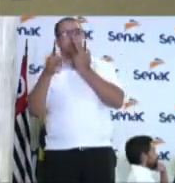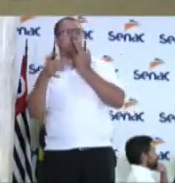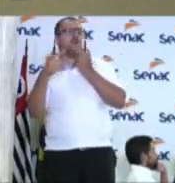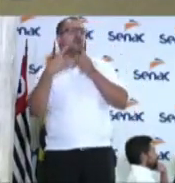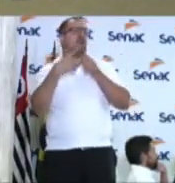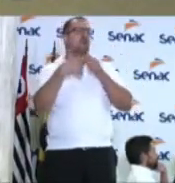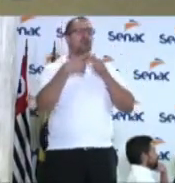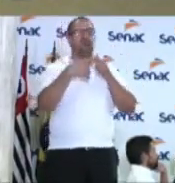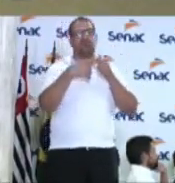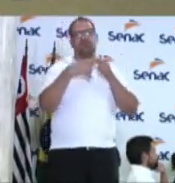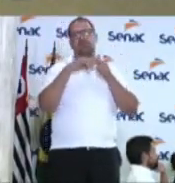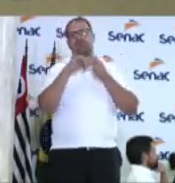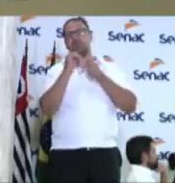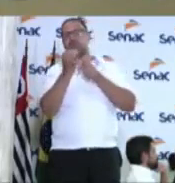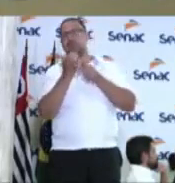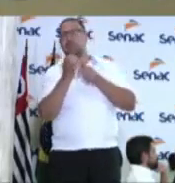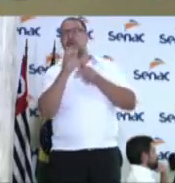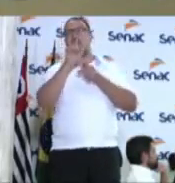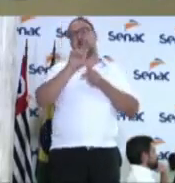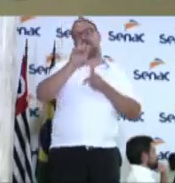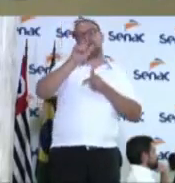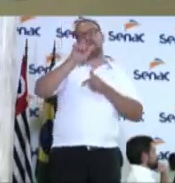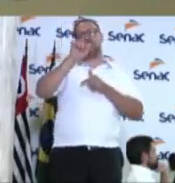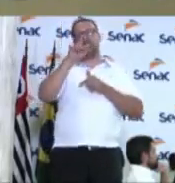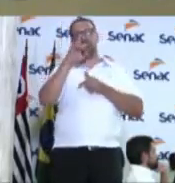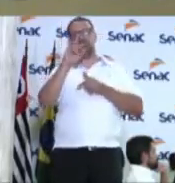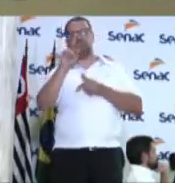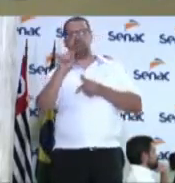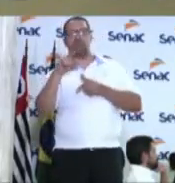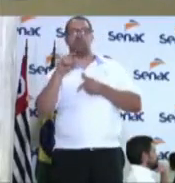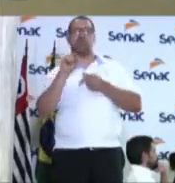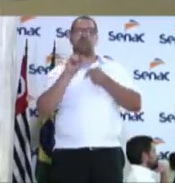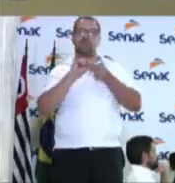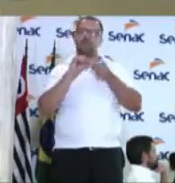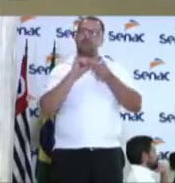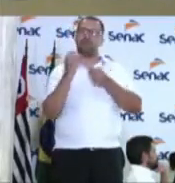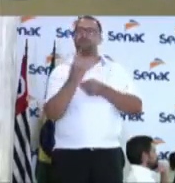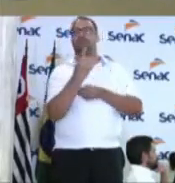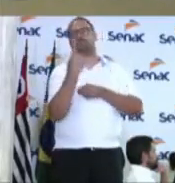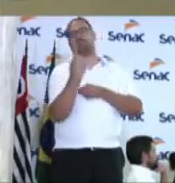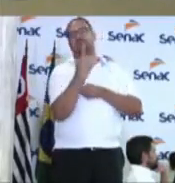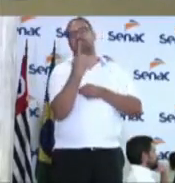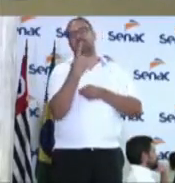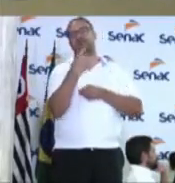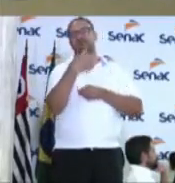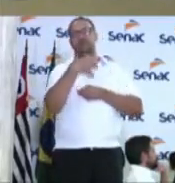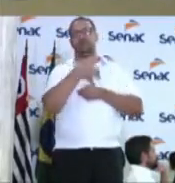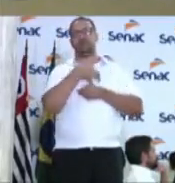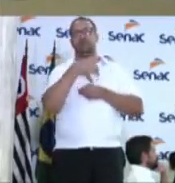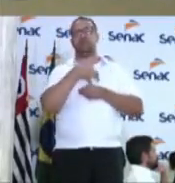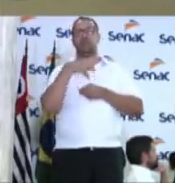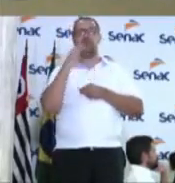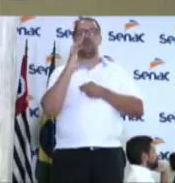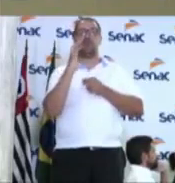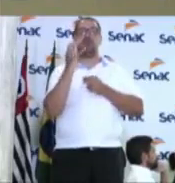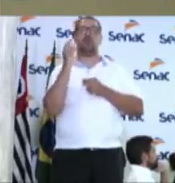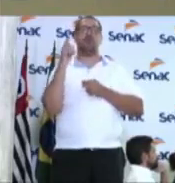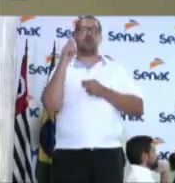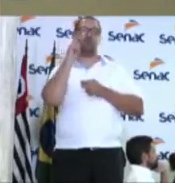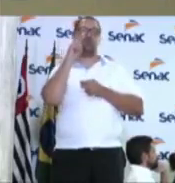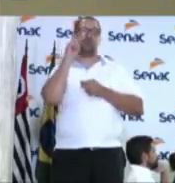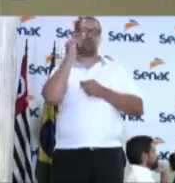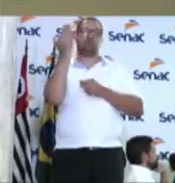produzir, se a agência não participa do processo, ele pode acabar fazendo sozinho, que é o que aconteceu muito nos Estados Unidos no início,